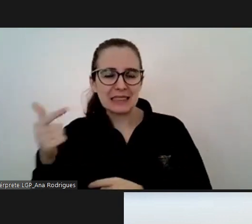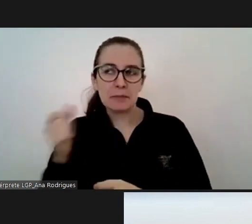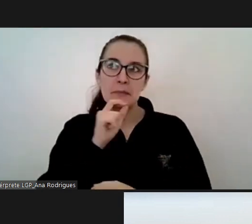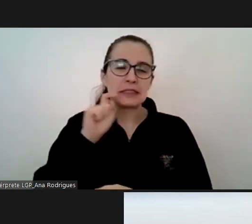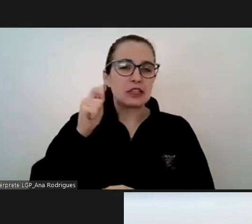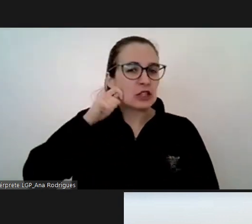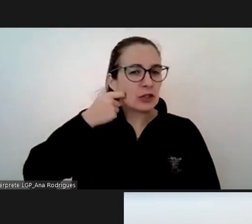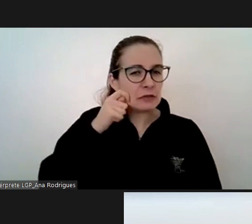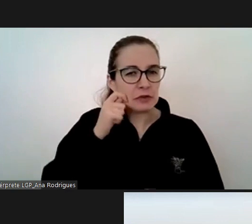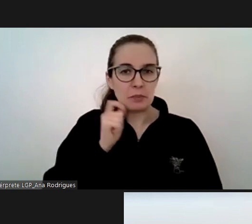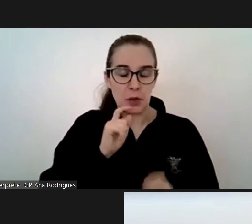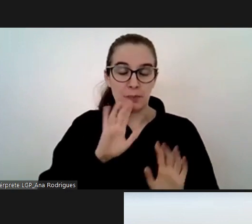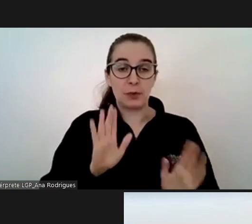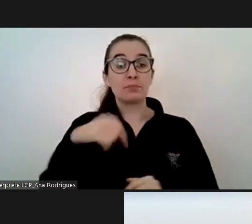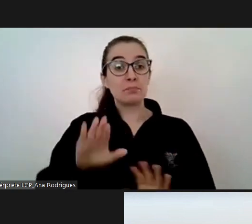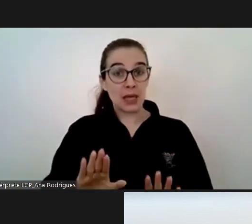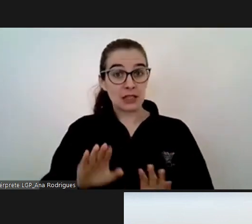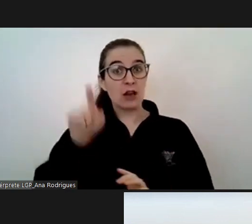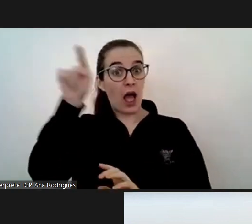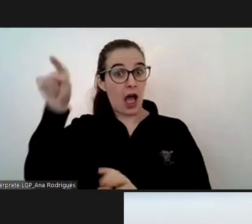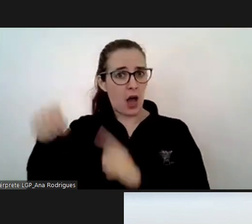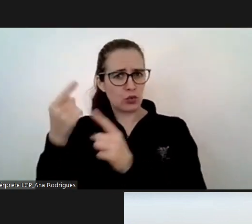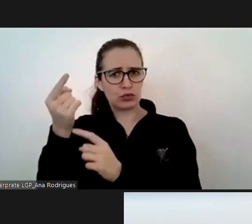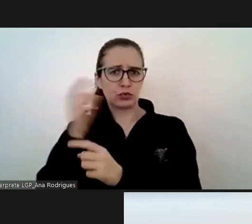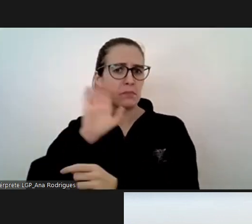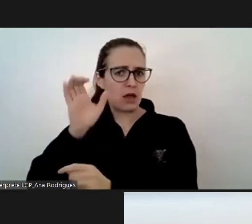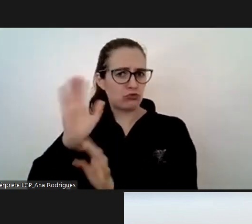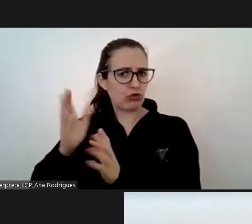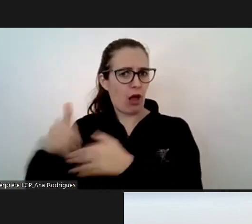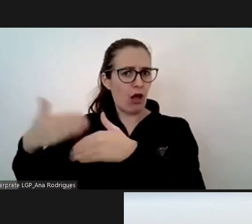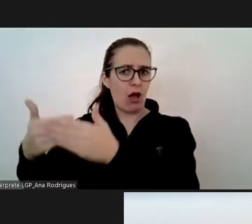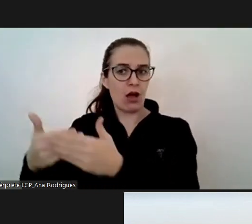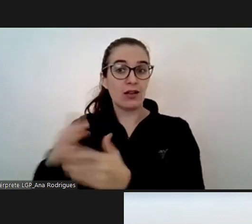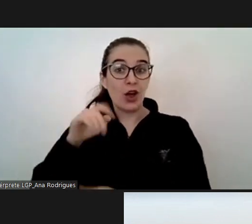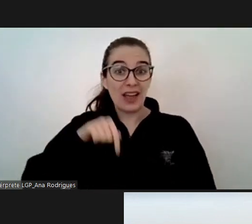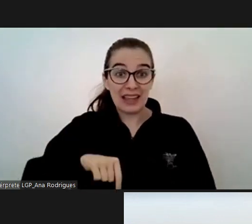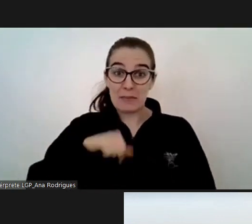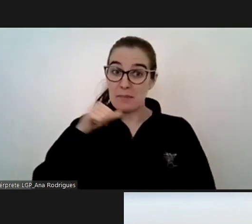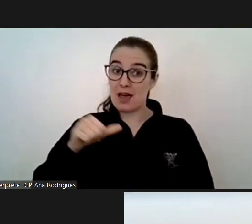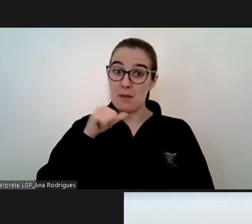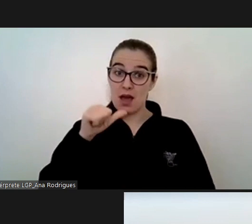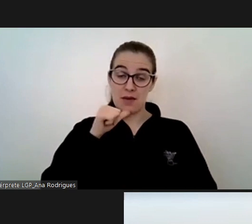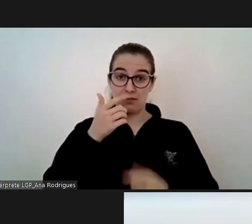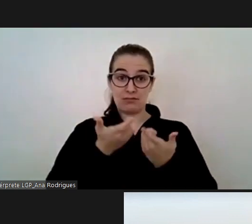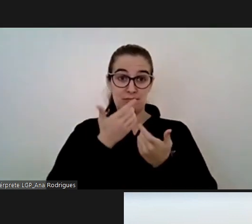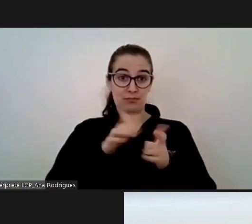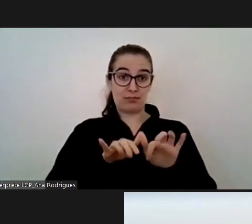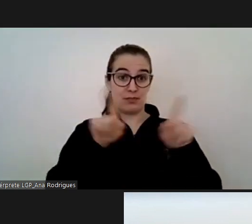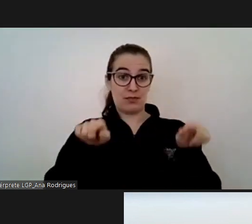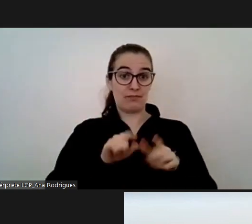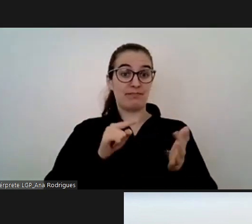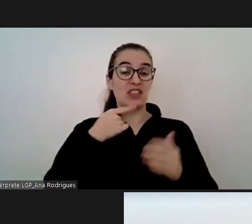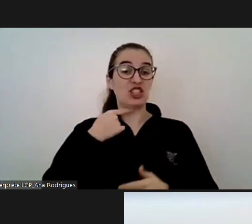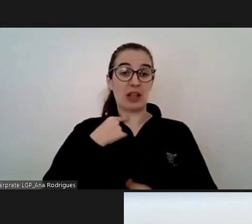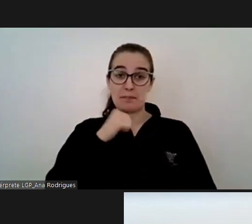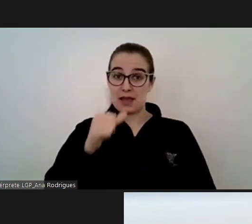estão a fazer. Nós, nem o voto eletrónico experimental, temos neste momento, que é uma questão que já devia ter avançado. O que se passa nos círculos da imigração, como se